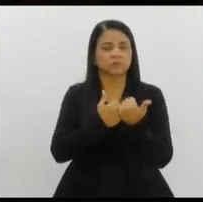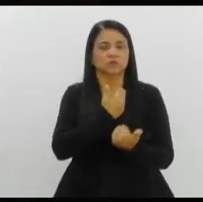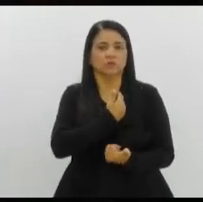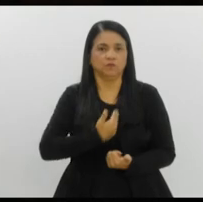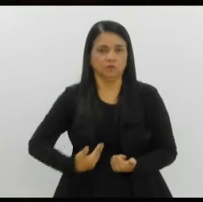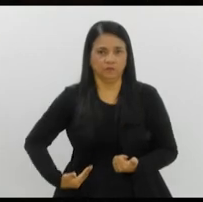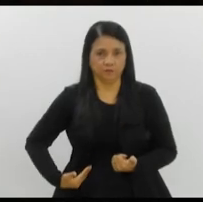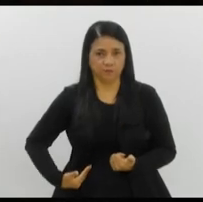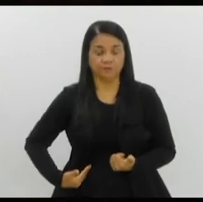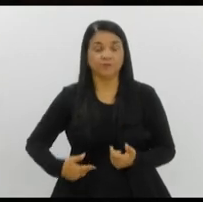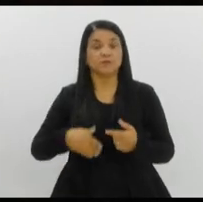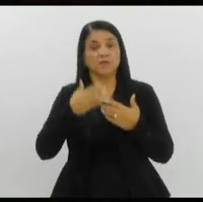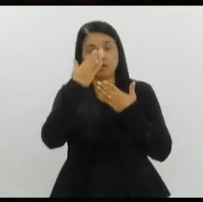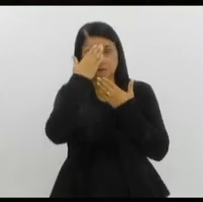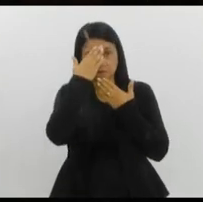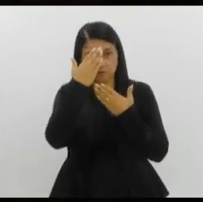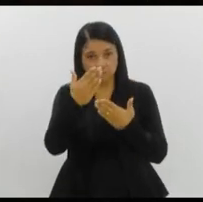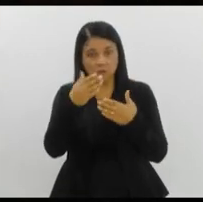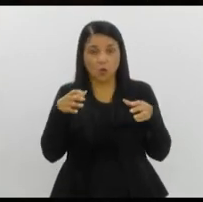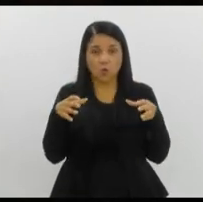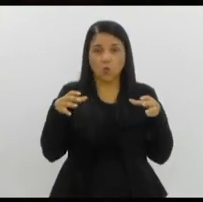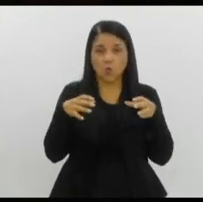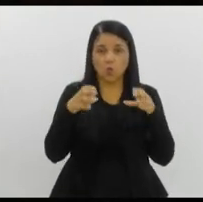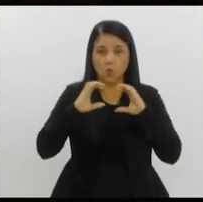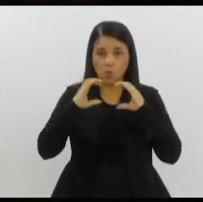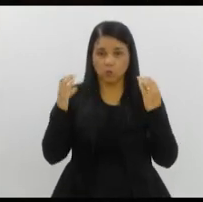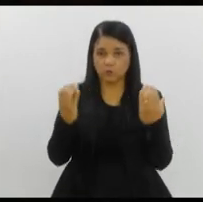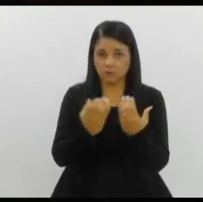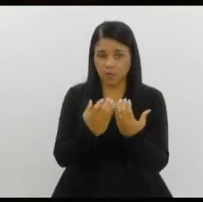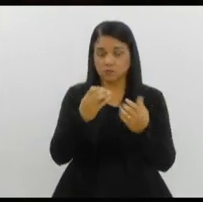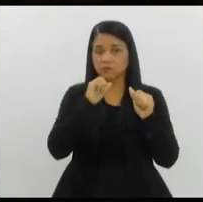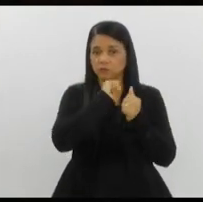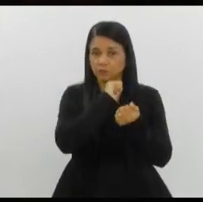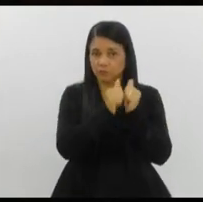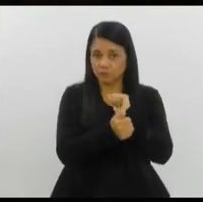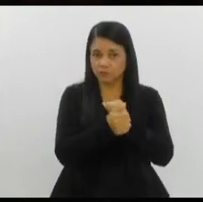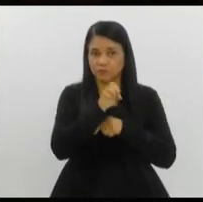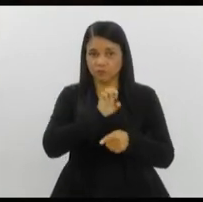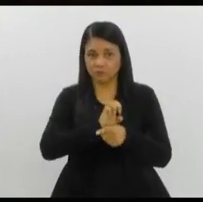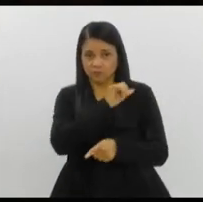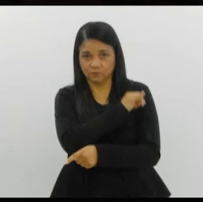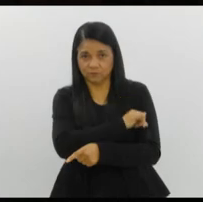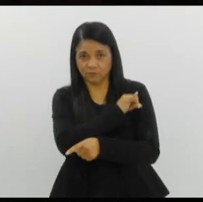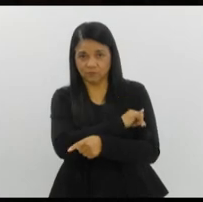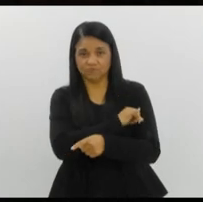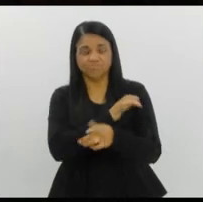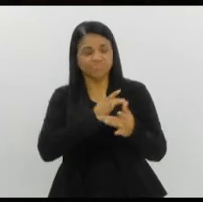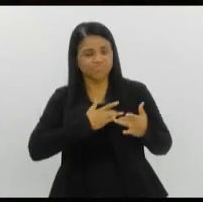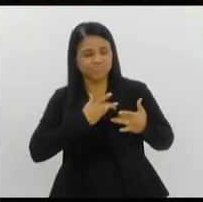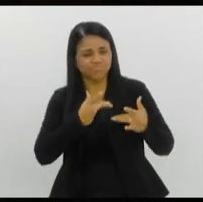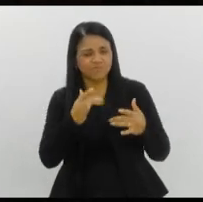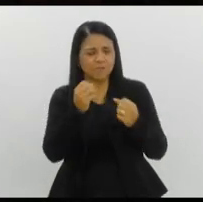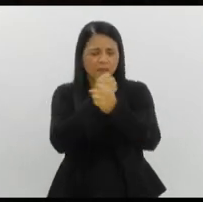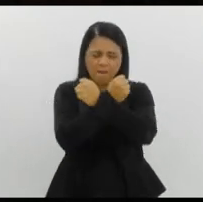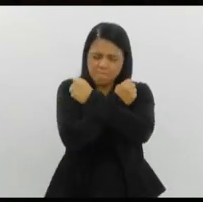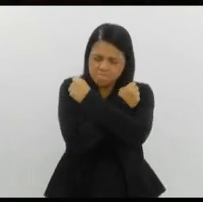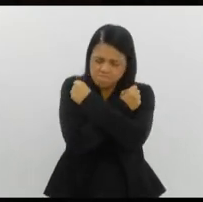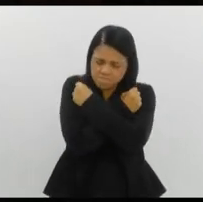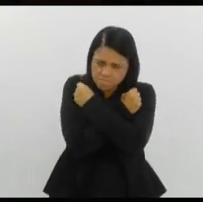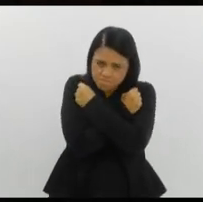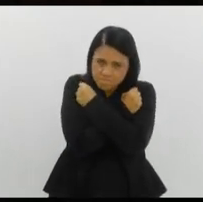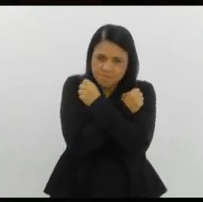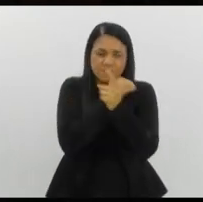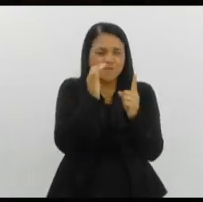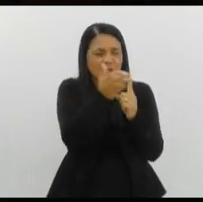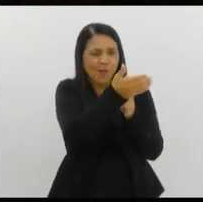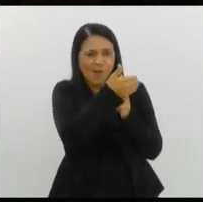o meu agradecimento à comunidade esportiva do Rio de Janeiro, que de modo muito generoso me abraçou, me